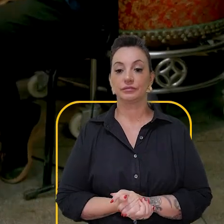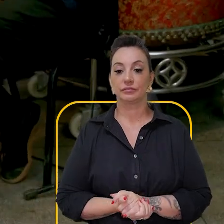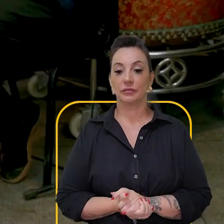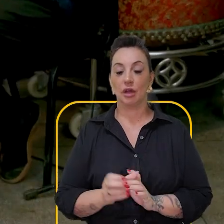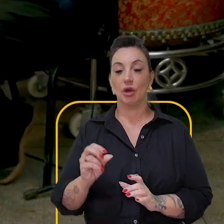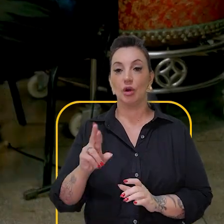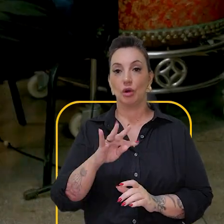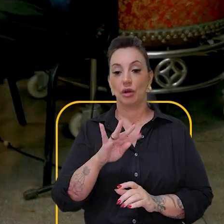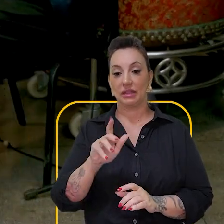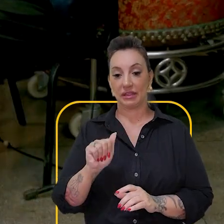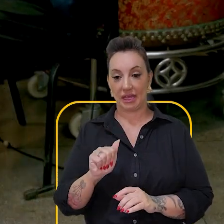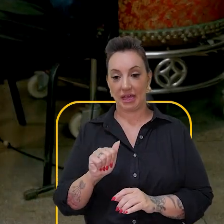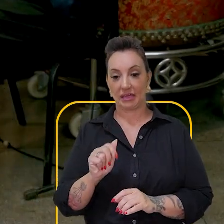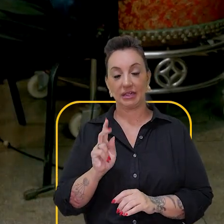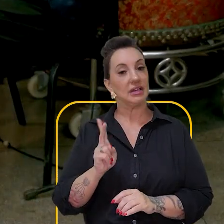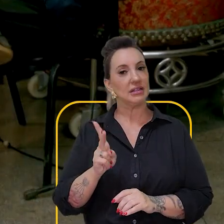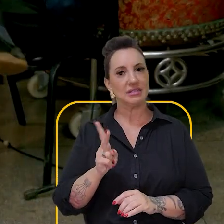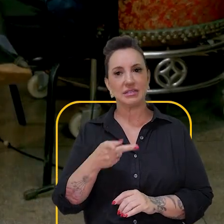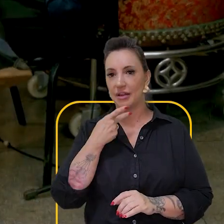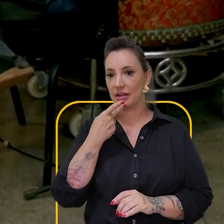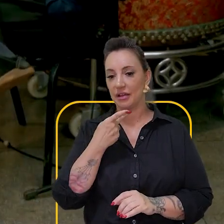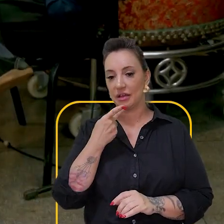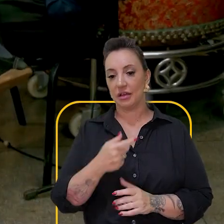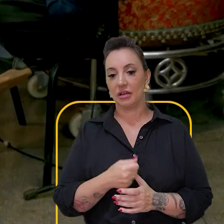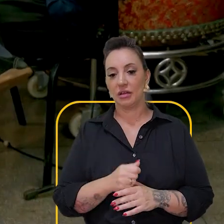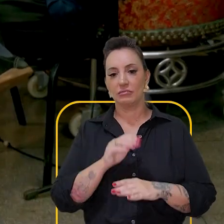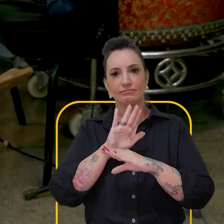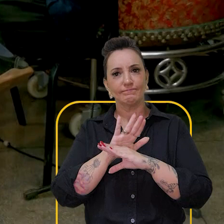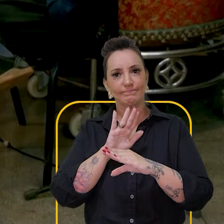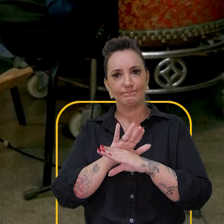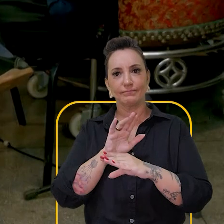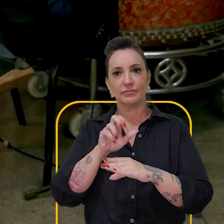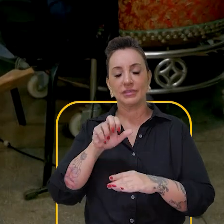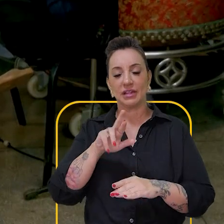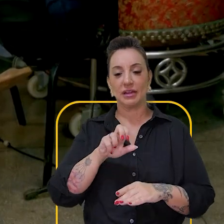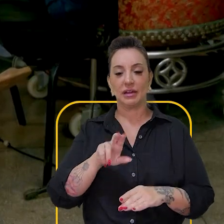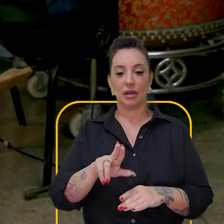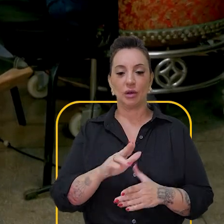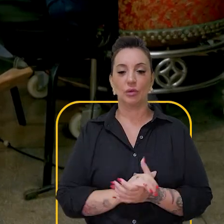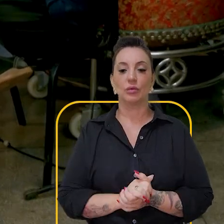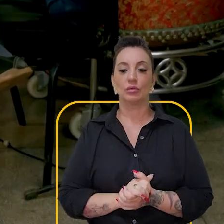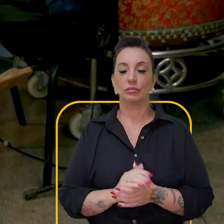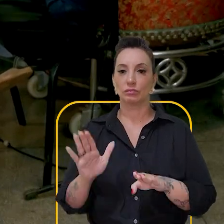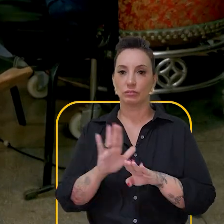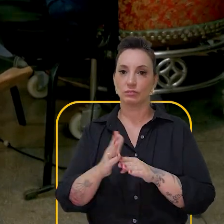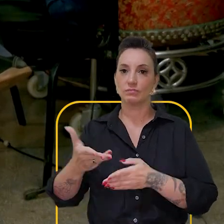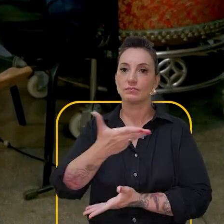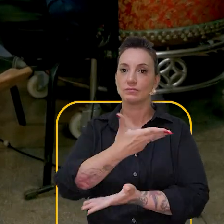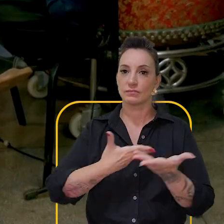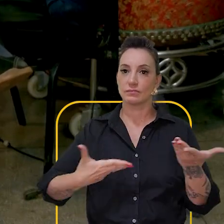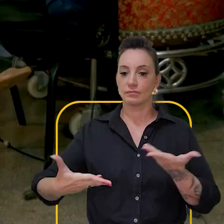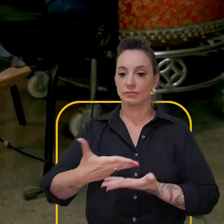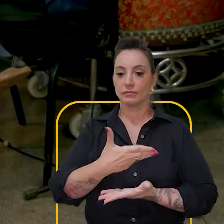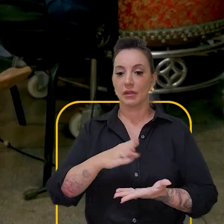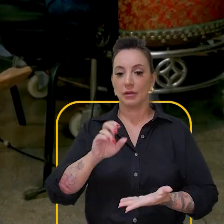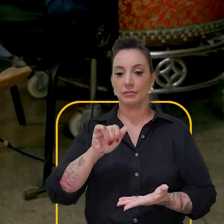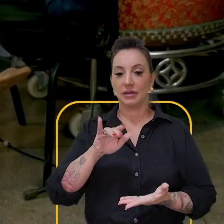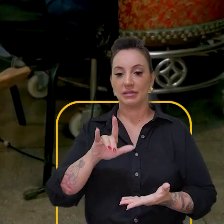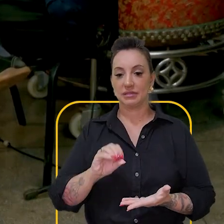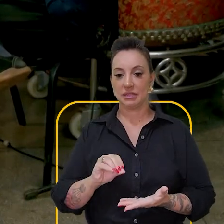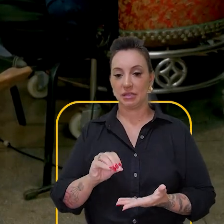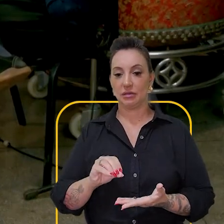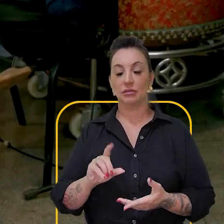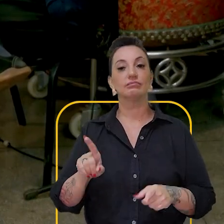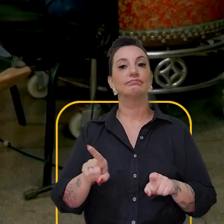Nereu ajudou muito o artega o Basílio nosso irmão aqui na ponl fala super bem do Nereu e dessa retidão que ele tinha de ser